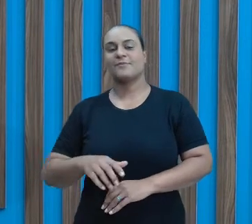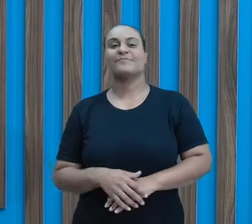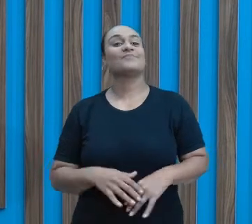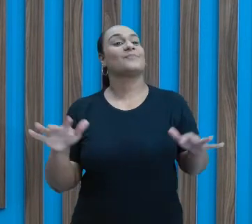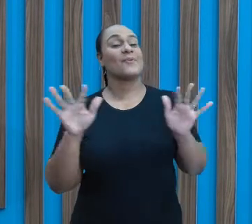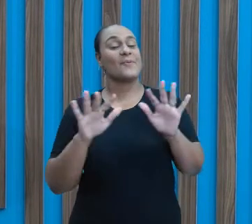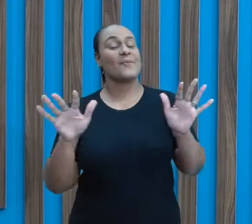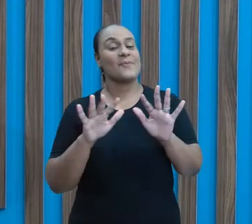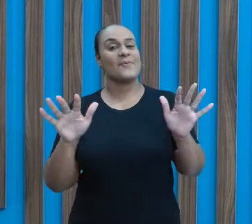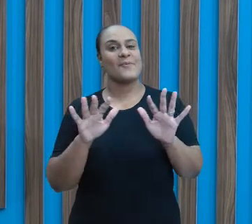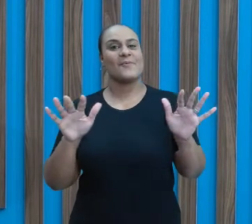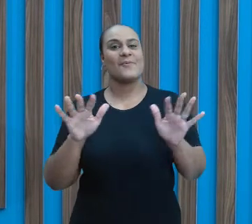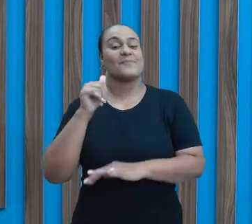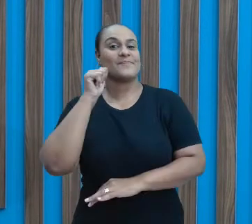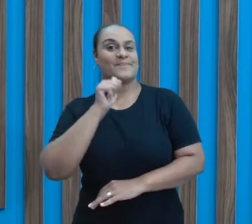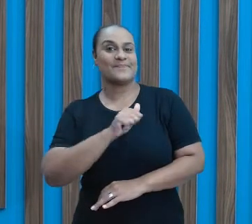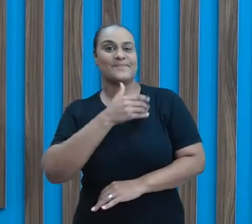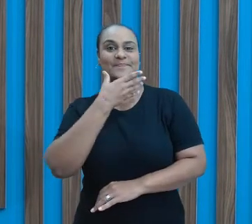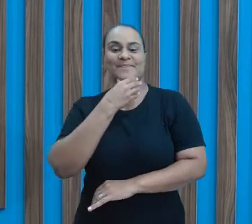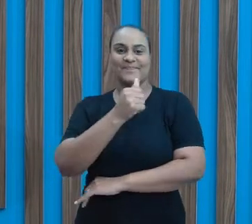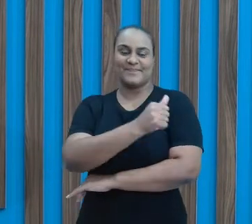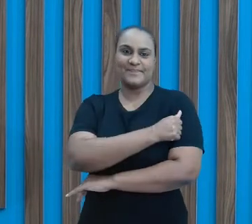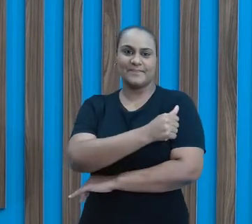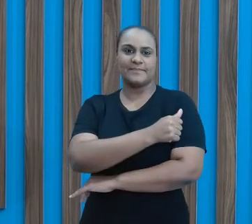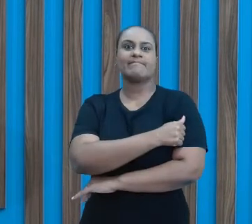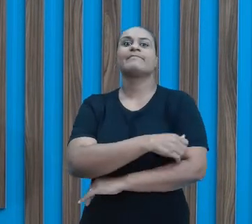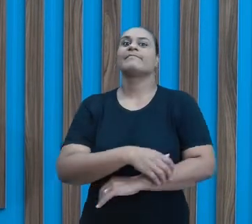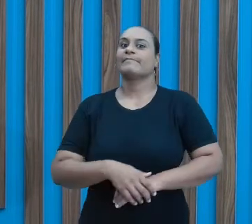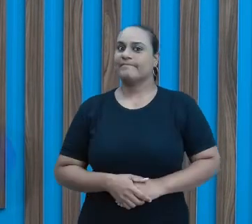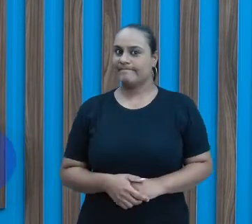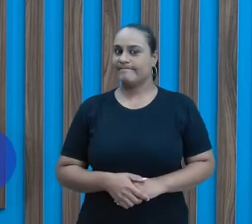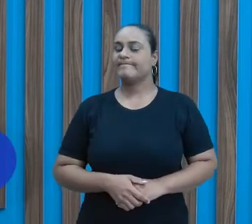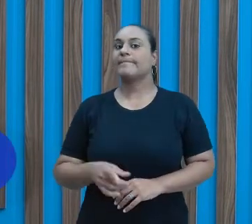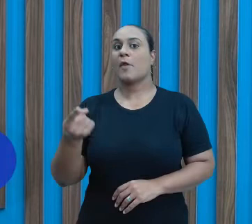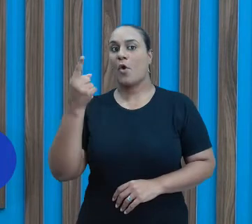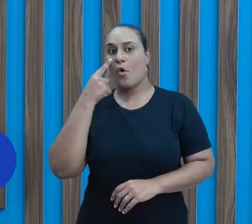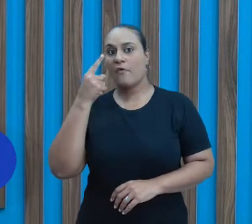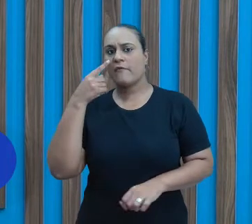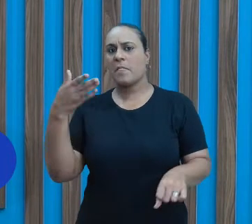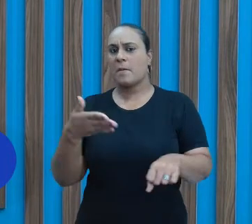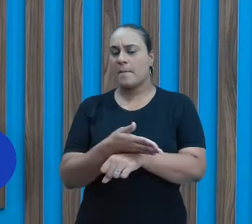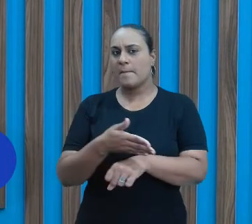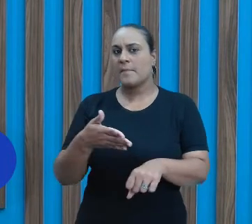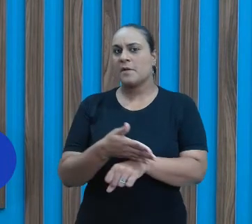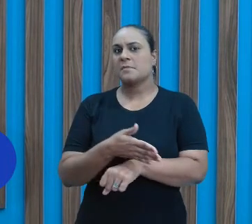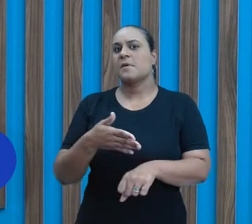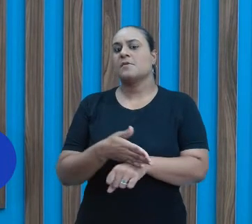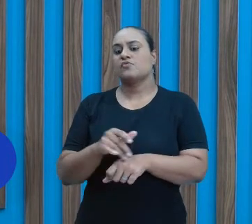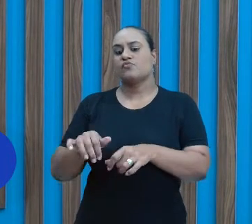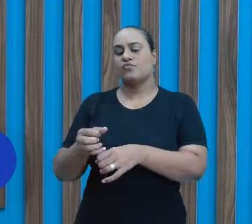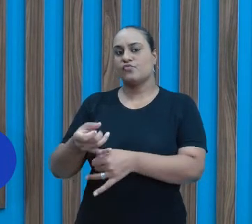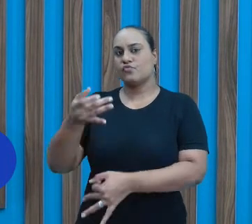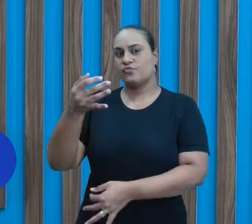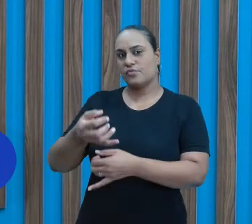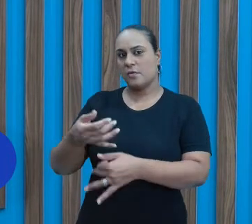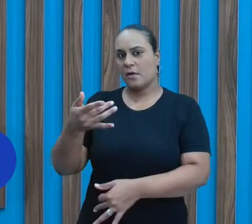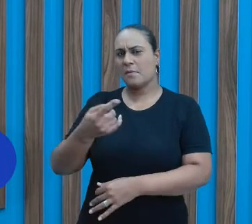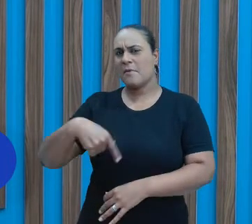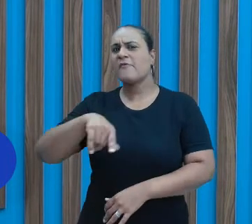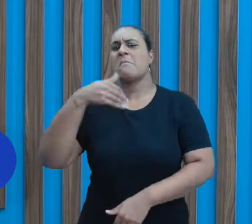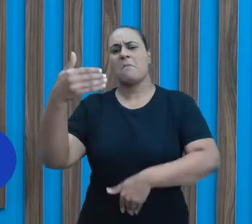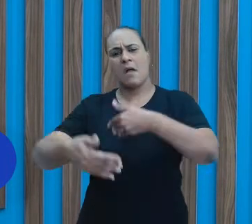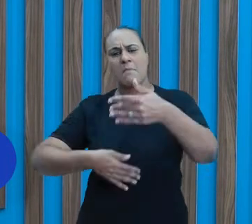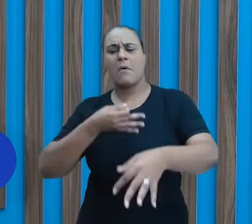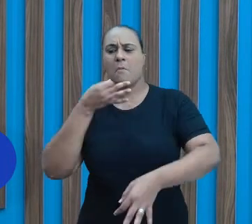estou aqui dando uma olhadinha no chat, vendo que tem alunos presentes, mas eu gostaria que vocês participassem. Mas vamos conversar aí um pouquinho, não